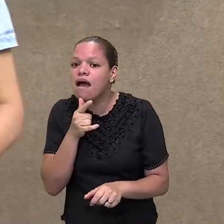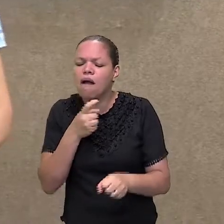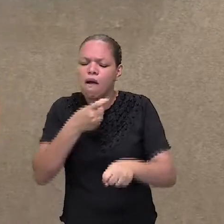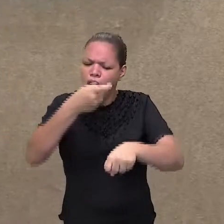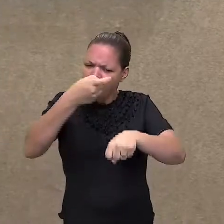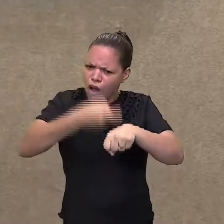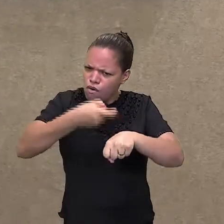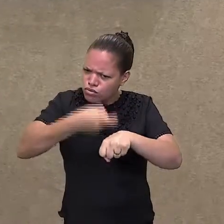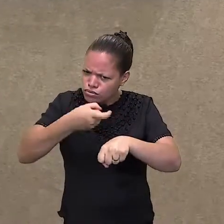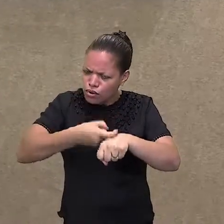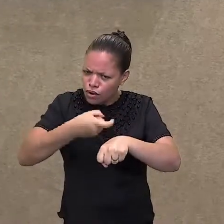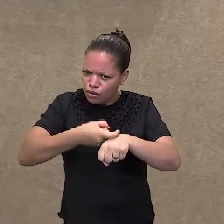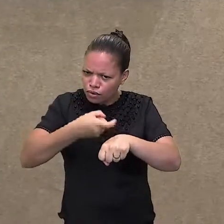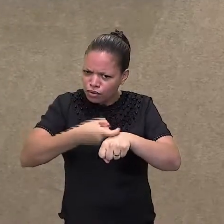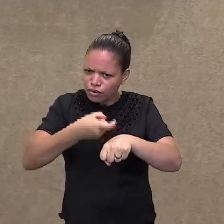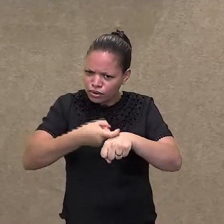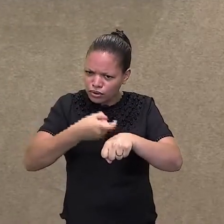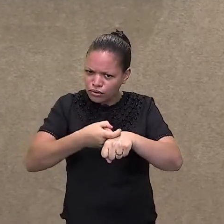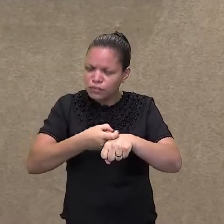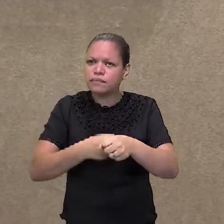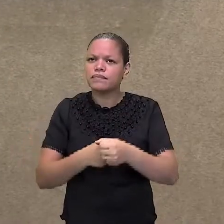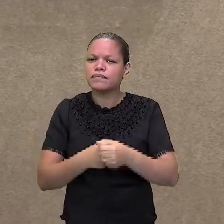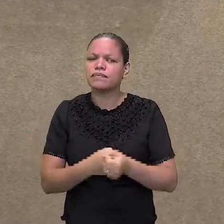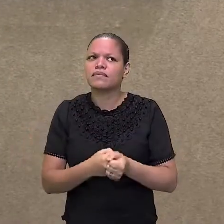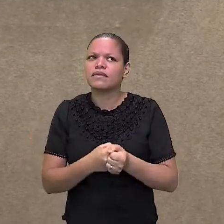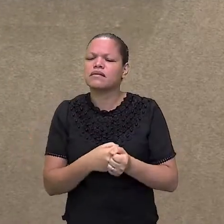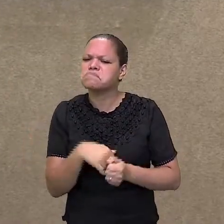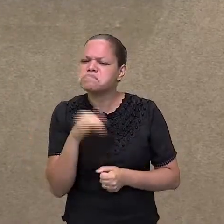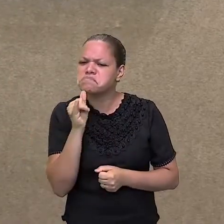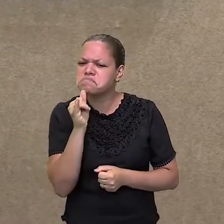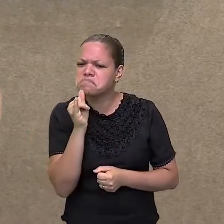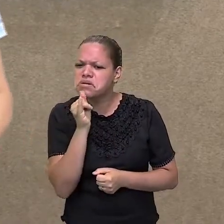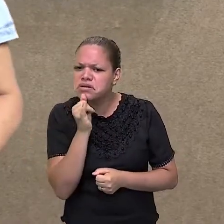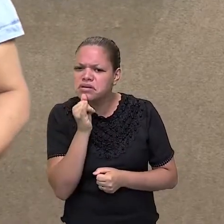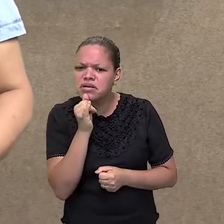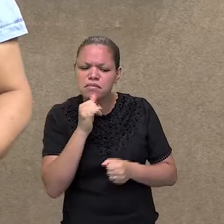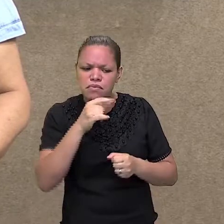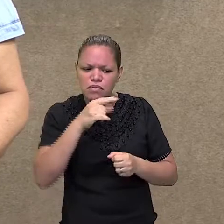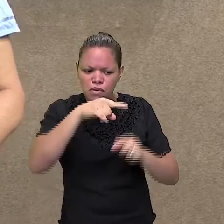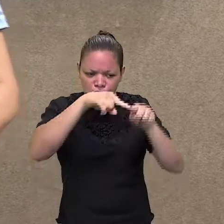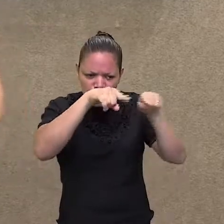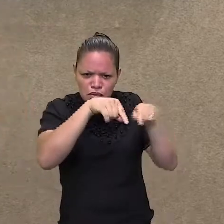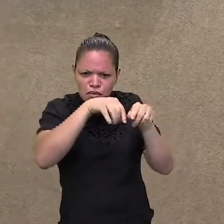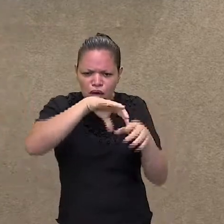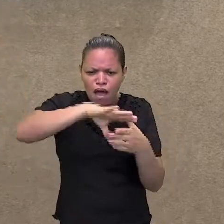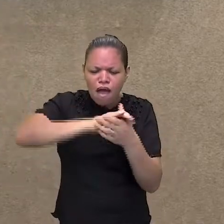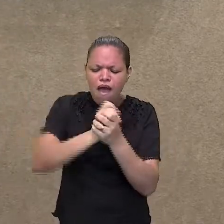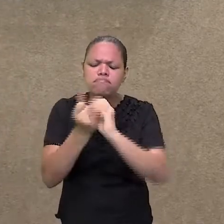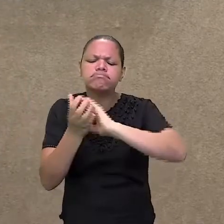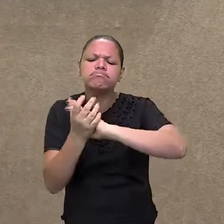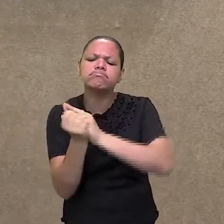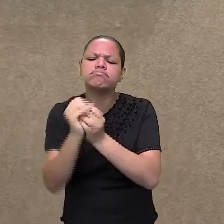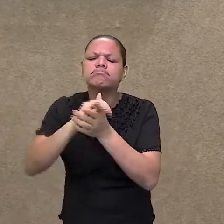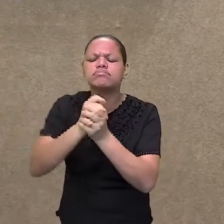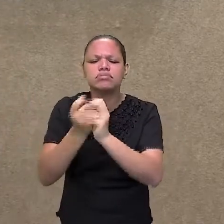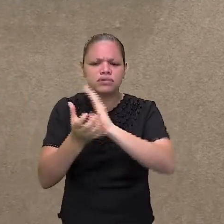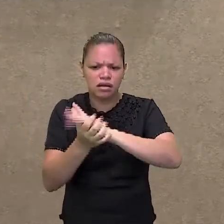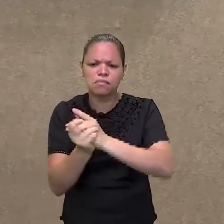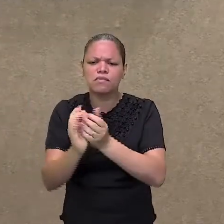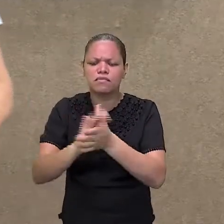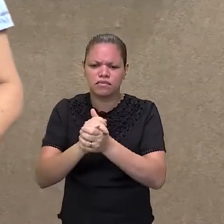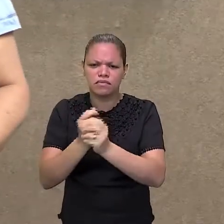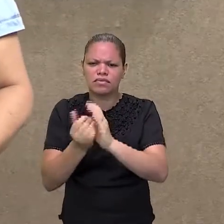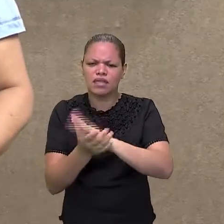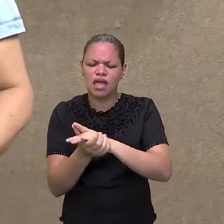aí na sua casa, o sabonete, aquele que você utiliza para a sua higiene